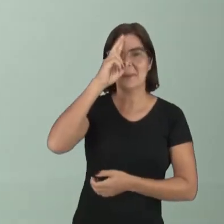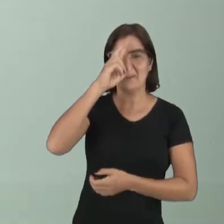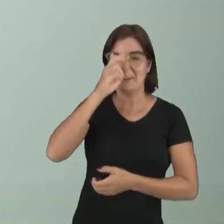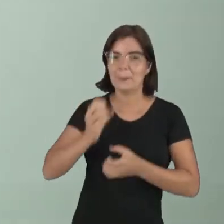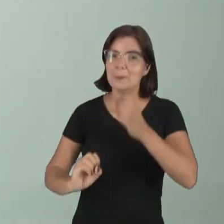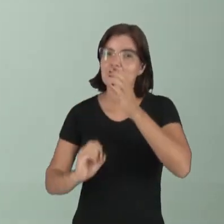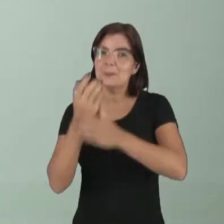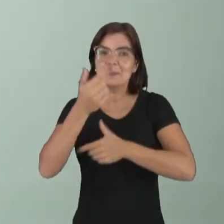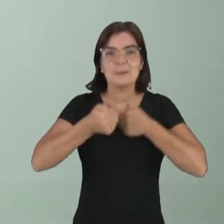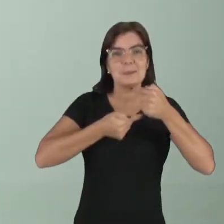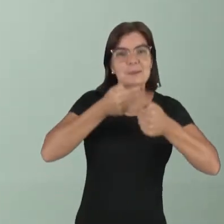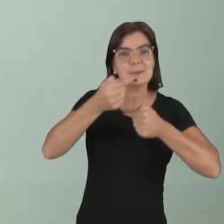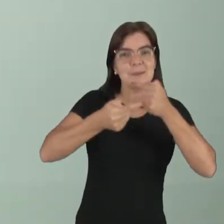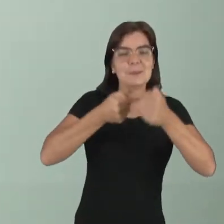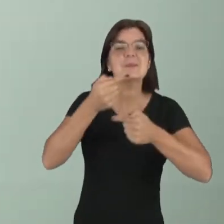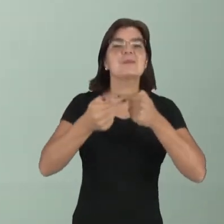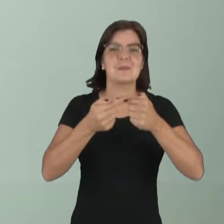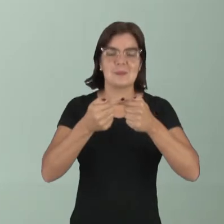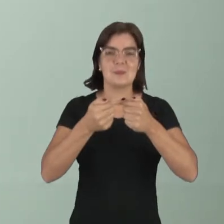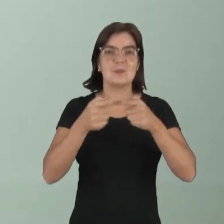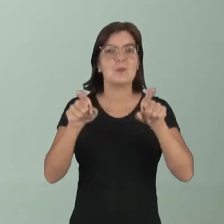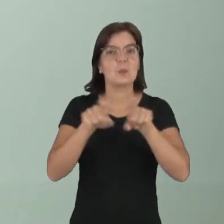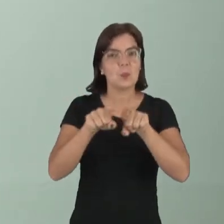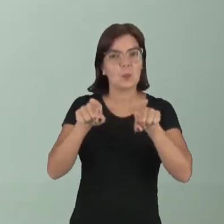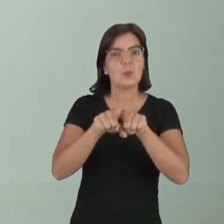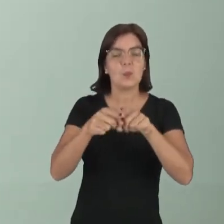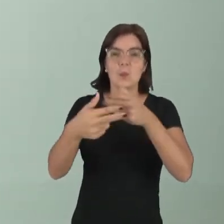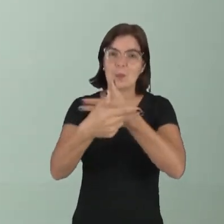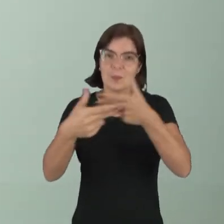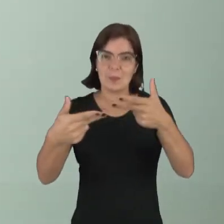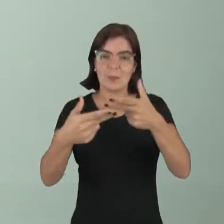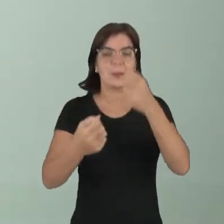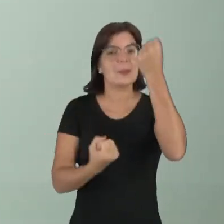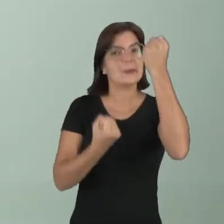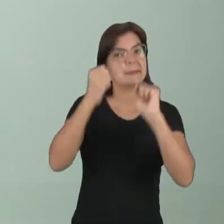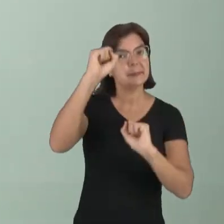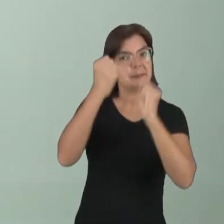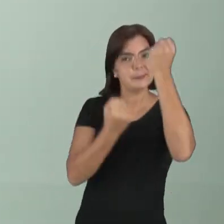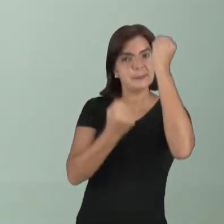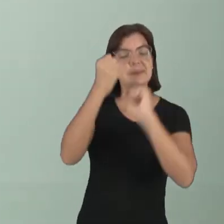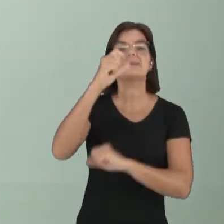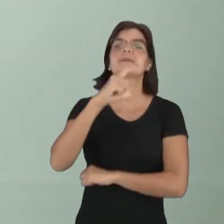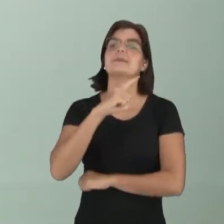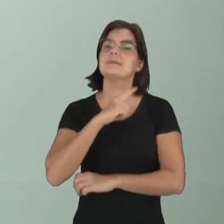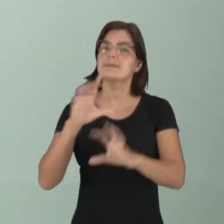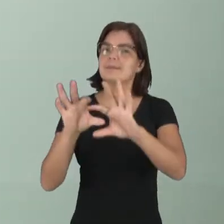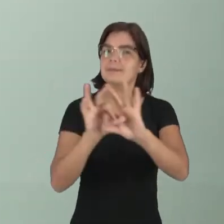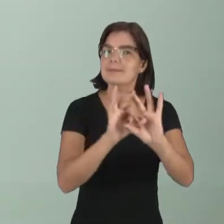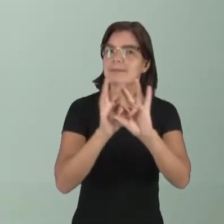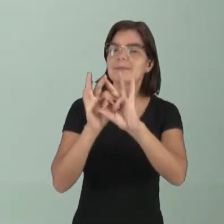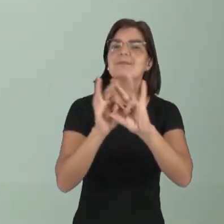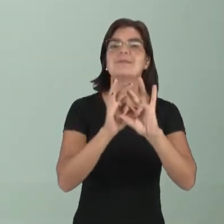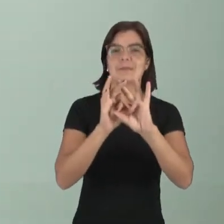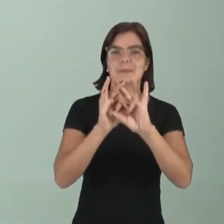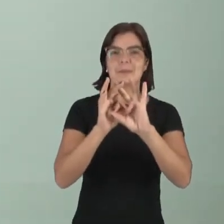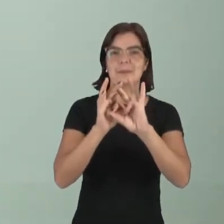das matérias-primas que se produz determinado produto na indústria tem ligação com